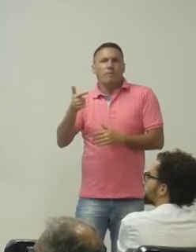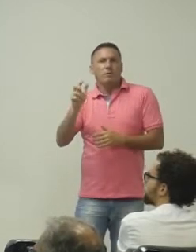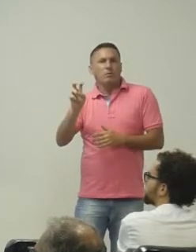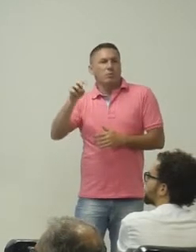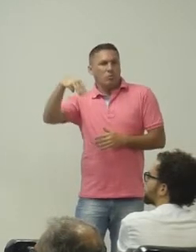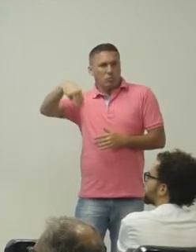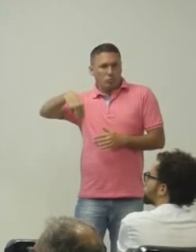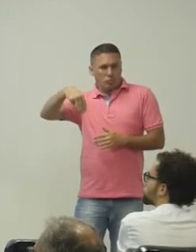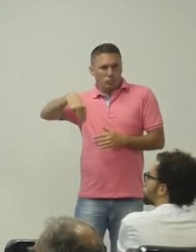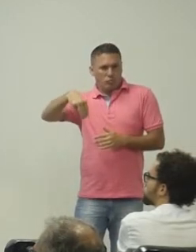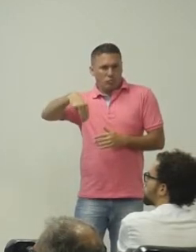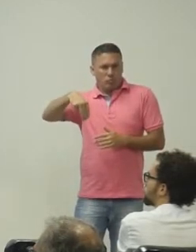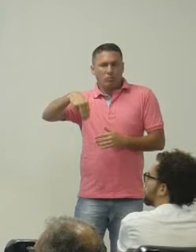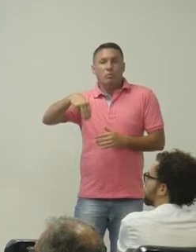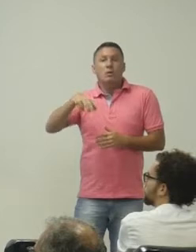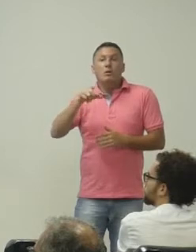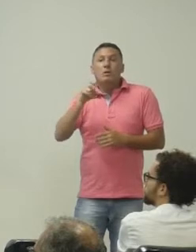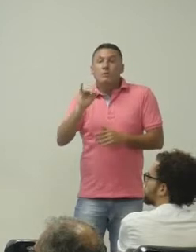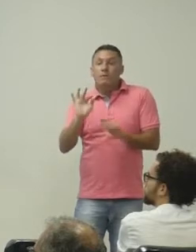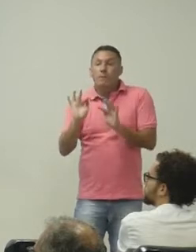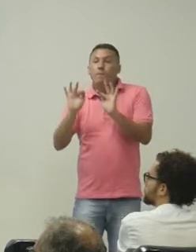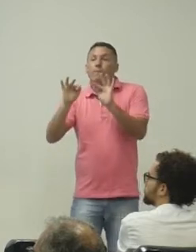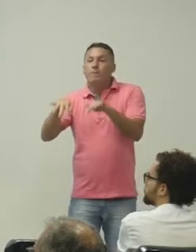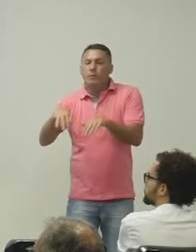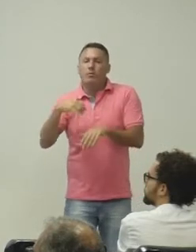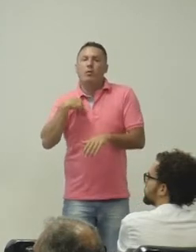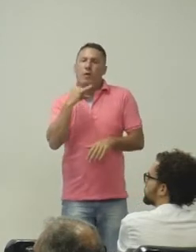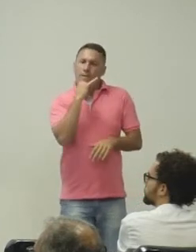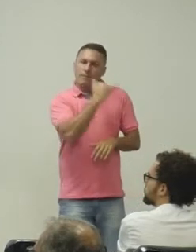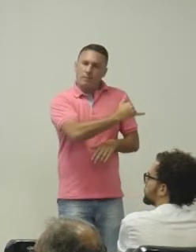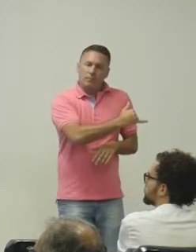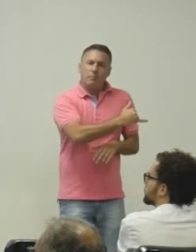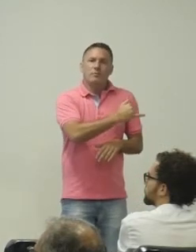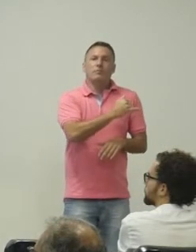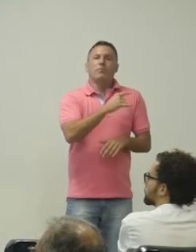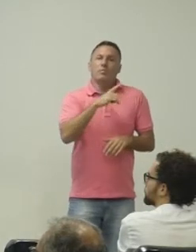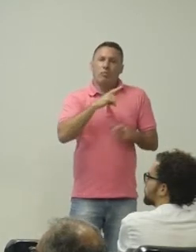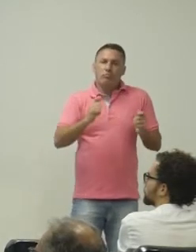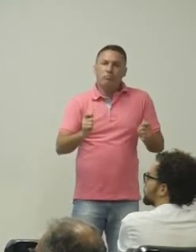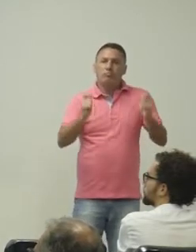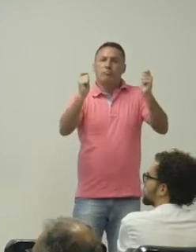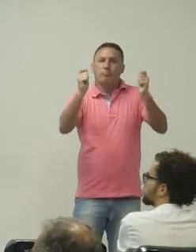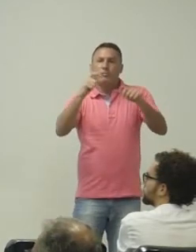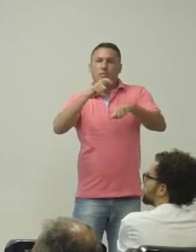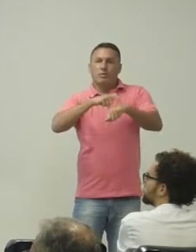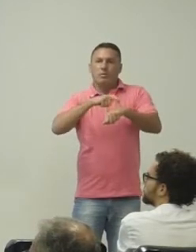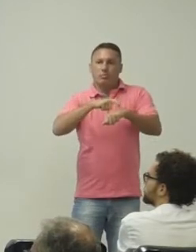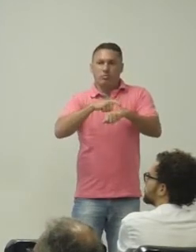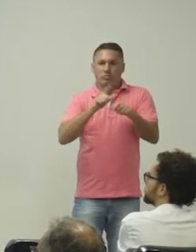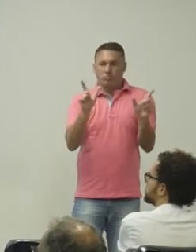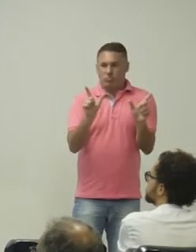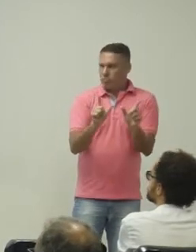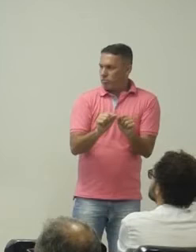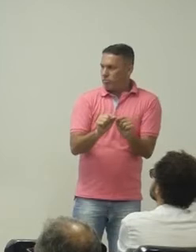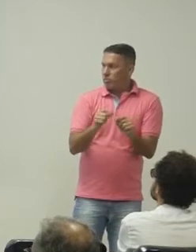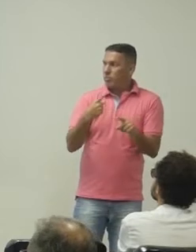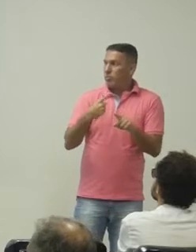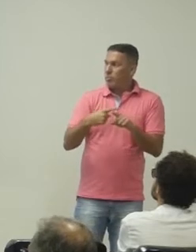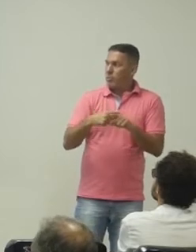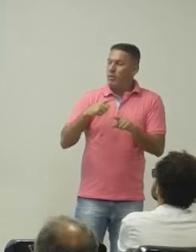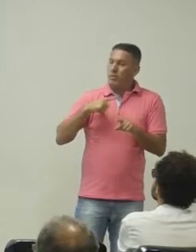A gente vai informando, quando estiver faltando 5 minutinhos, vai aparecer uma plaquinha ali para vocês, tá bem? Porque, né, a gente gostaria